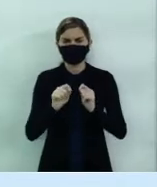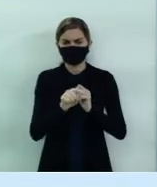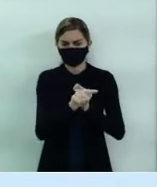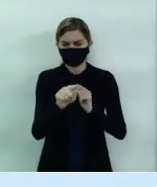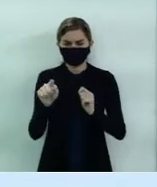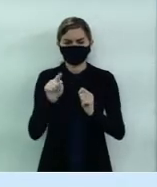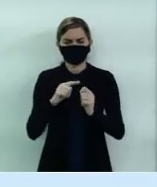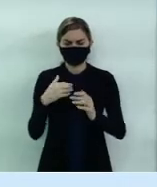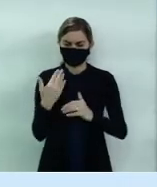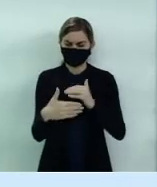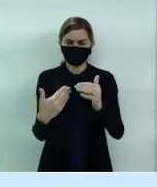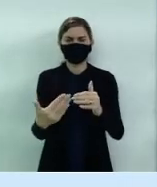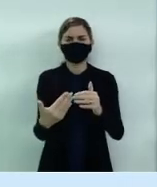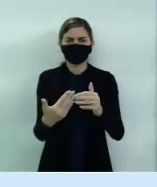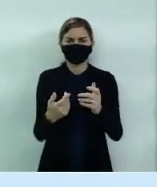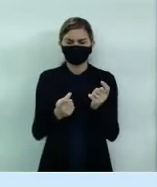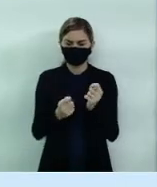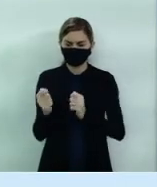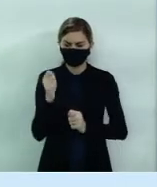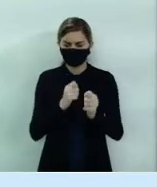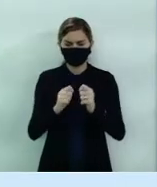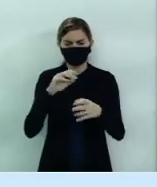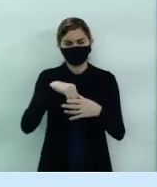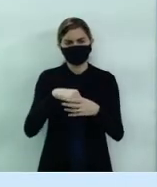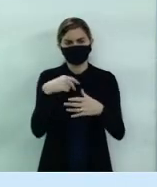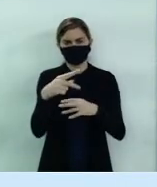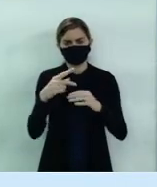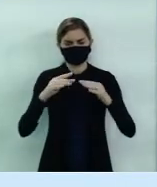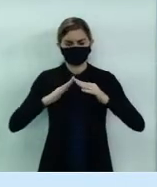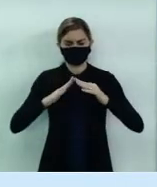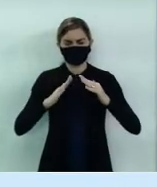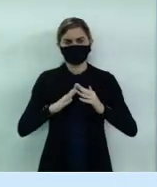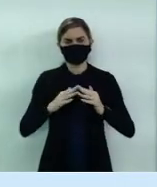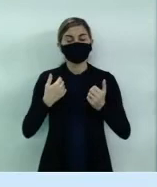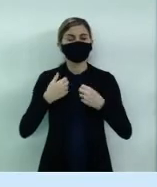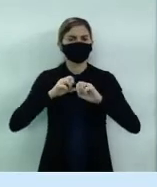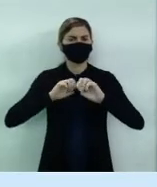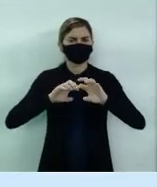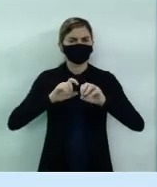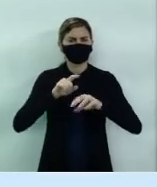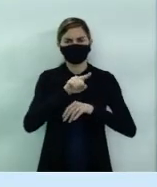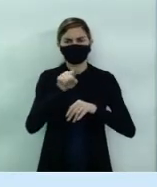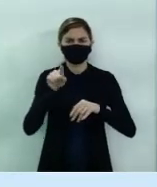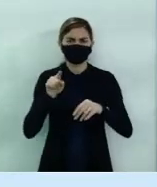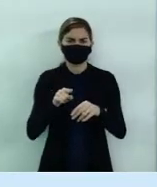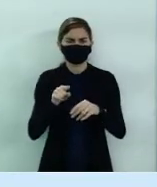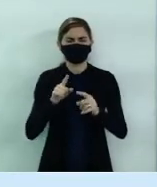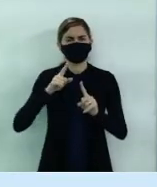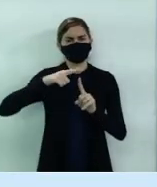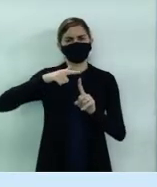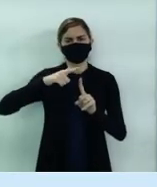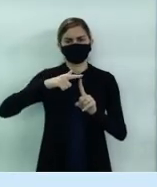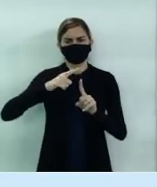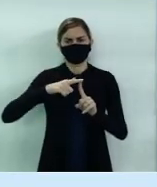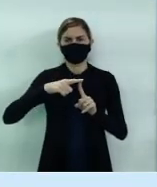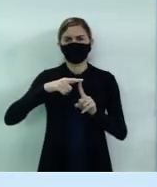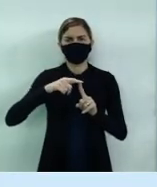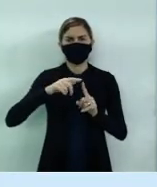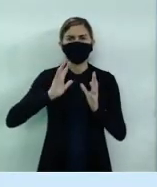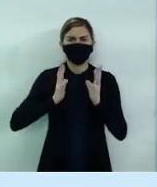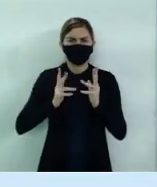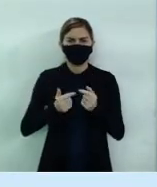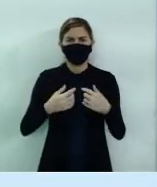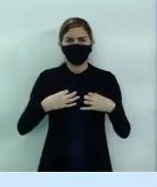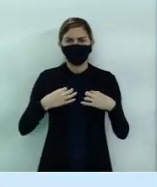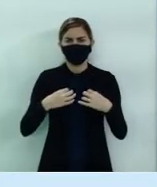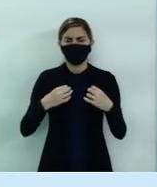vai gerar uma certa economia dentro da sua casa. O que é que eu vou ensinar para vocês? Eu vou ensinar para vocês um tipo de alvejante, né? Que a